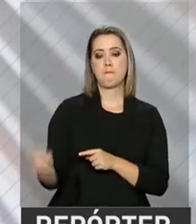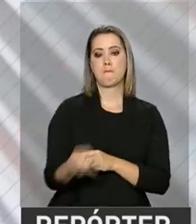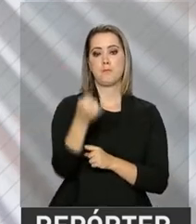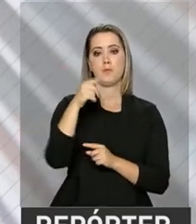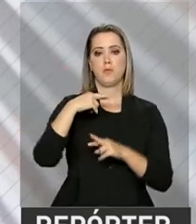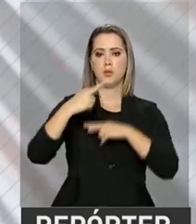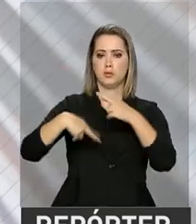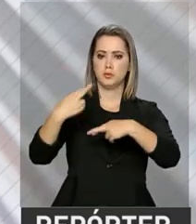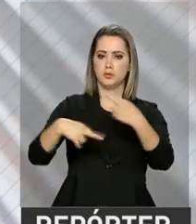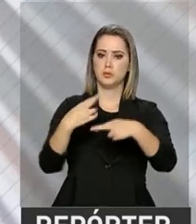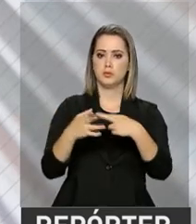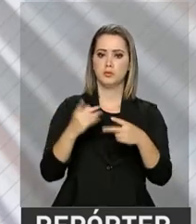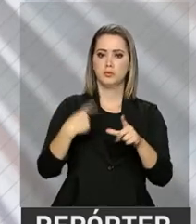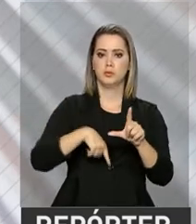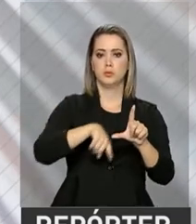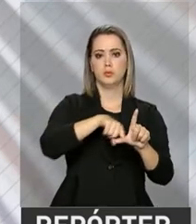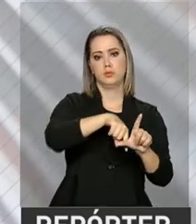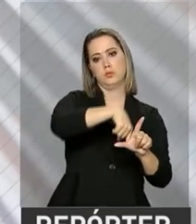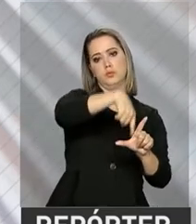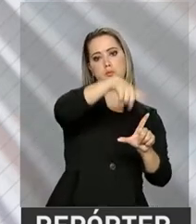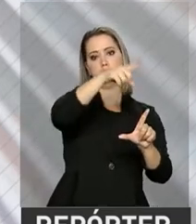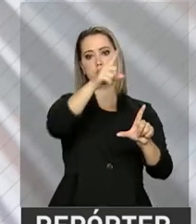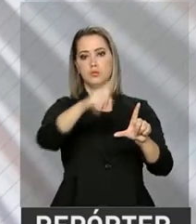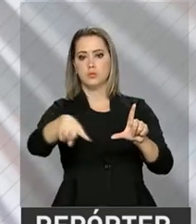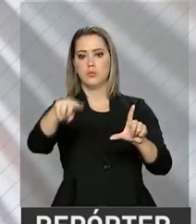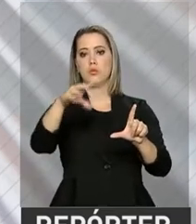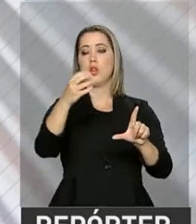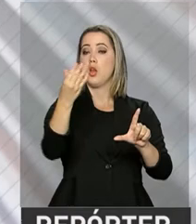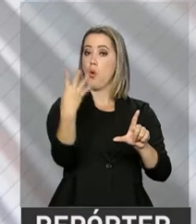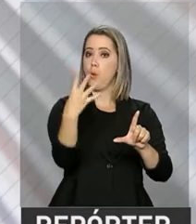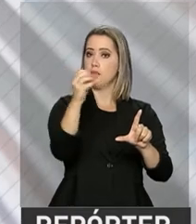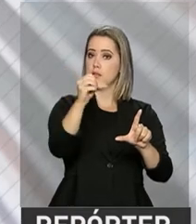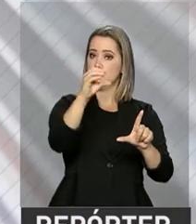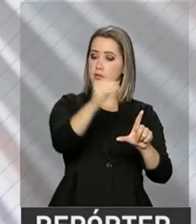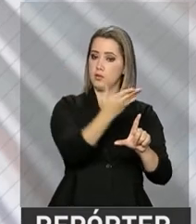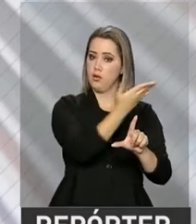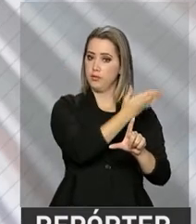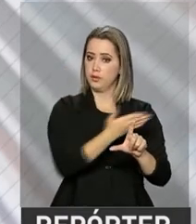modalidade rotativo caíram de 490 para